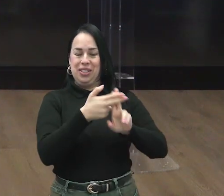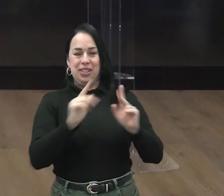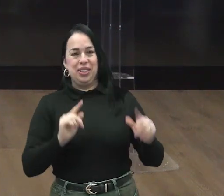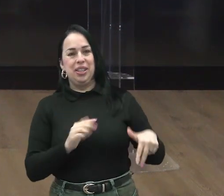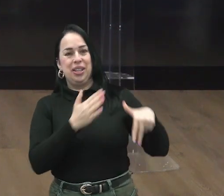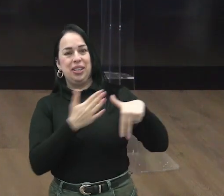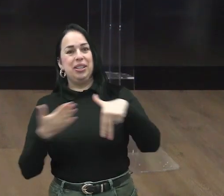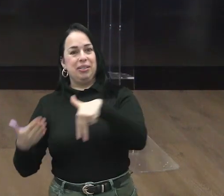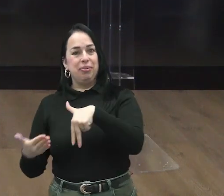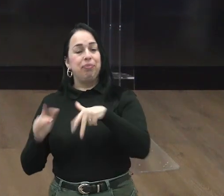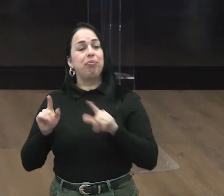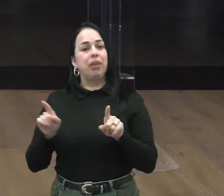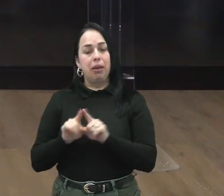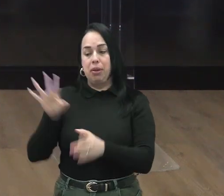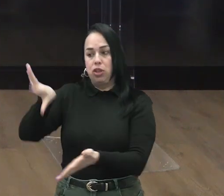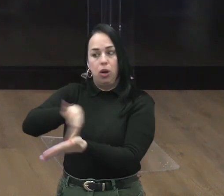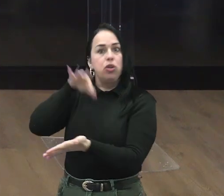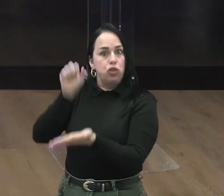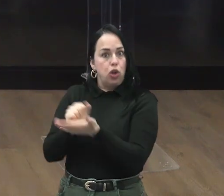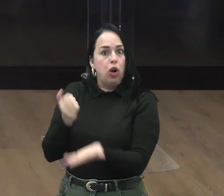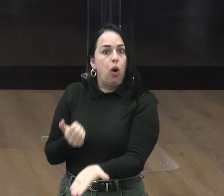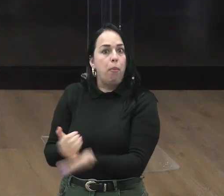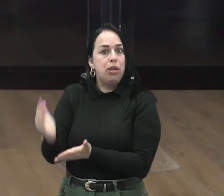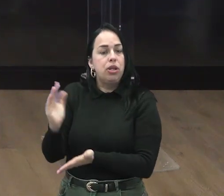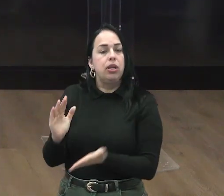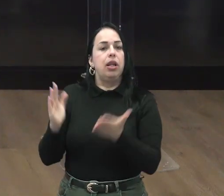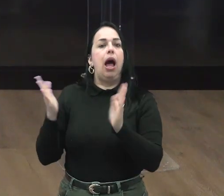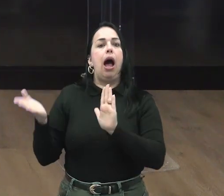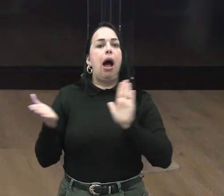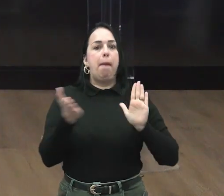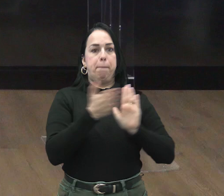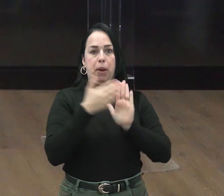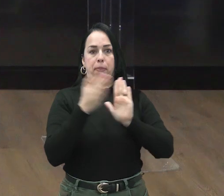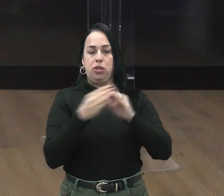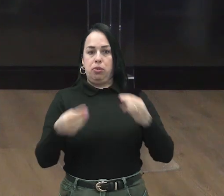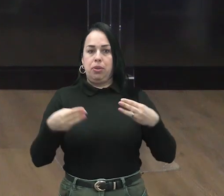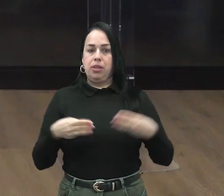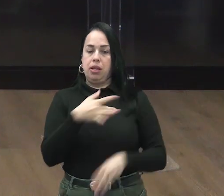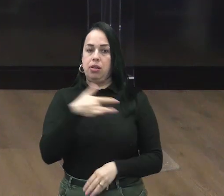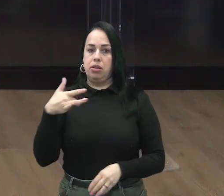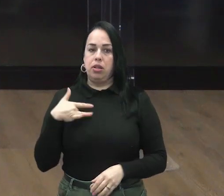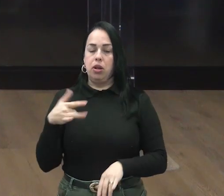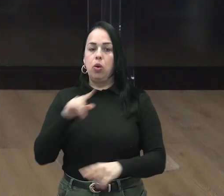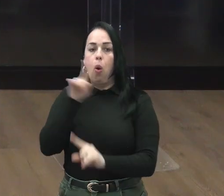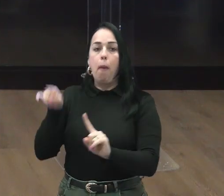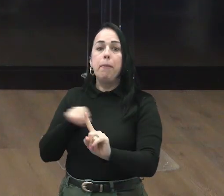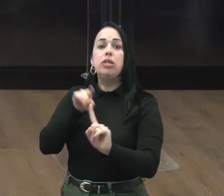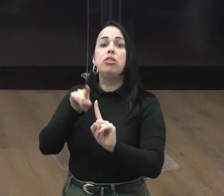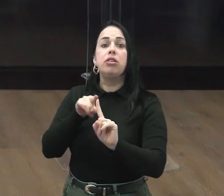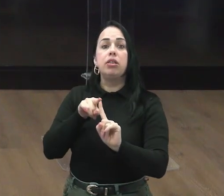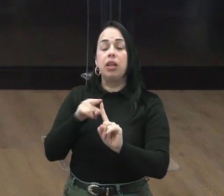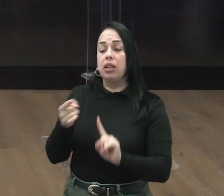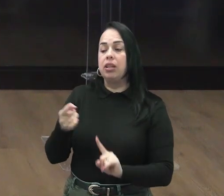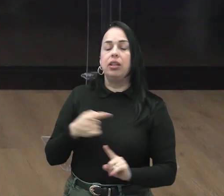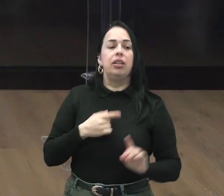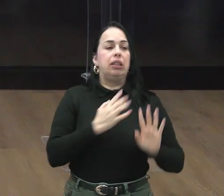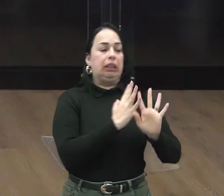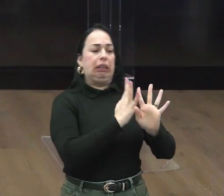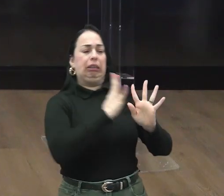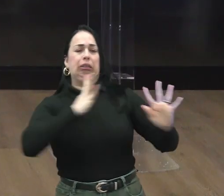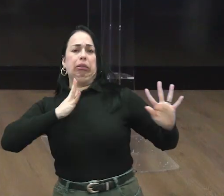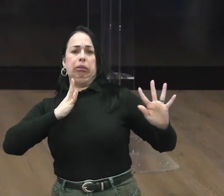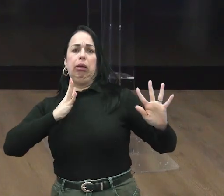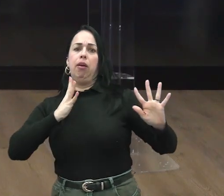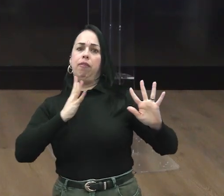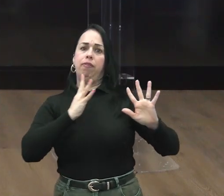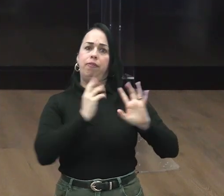Saúde. O credenciamento, inclusive, já começou. A proposta do Ministério da Saúde tem como objetivo reduzir as filas do